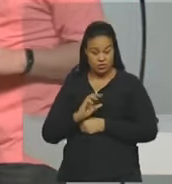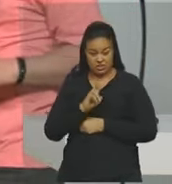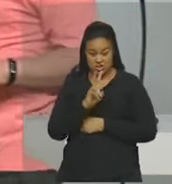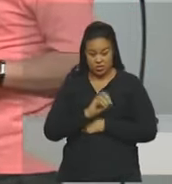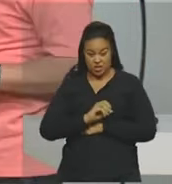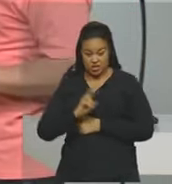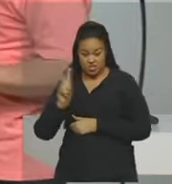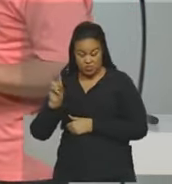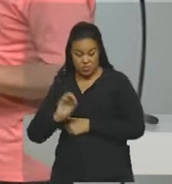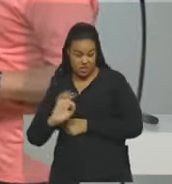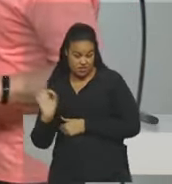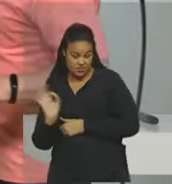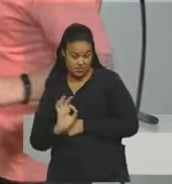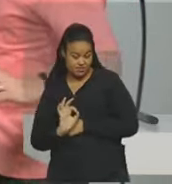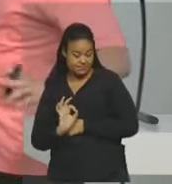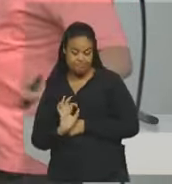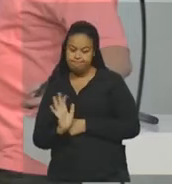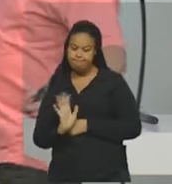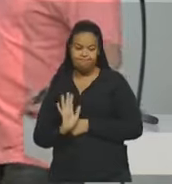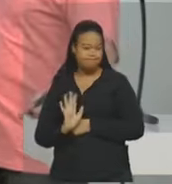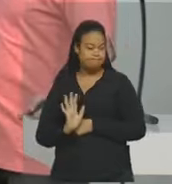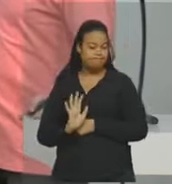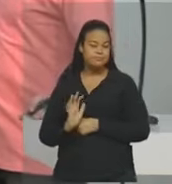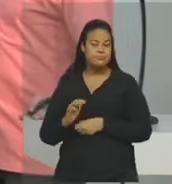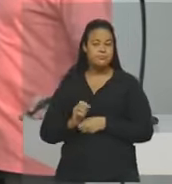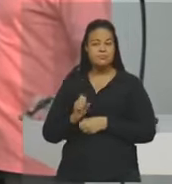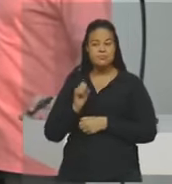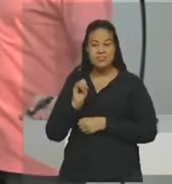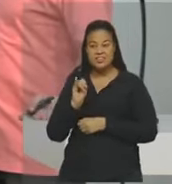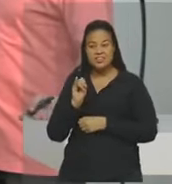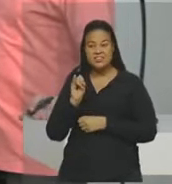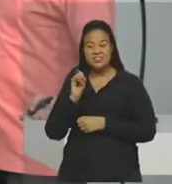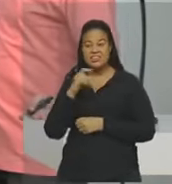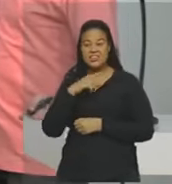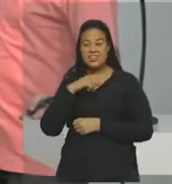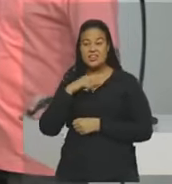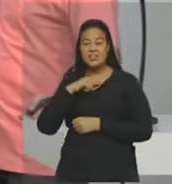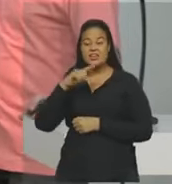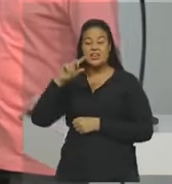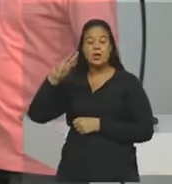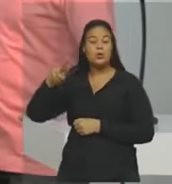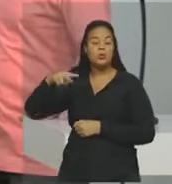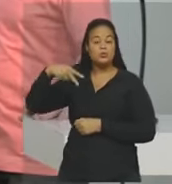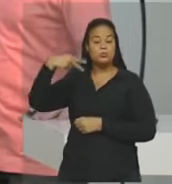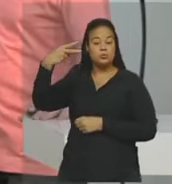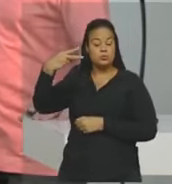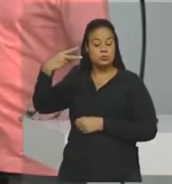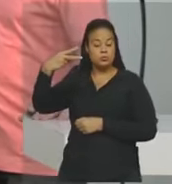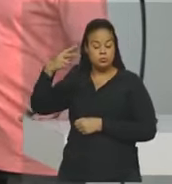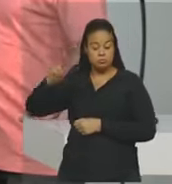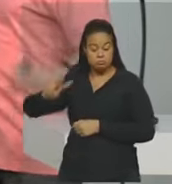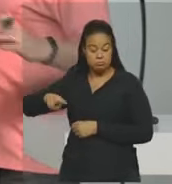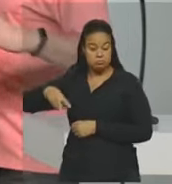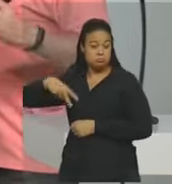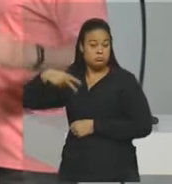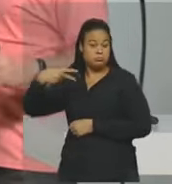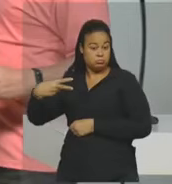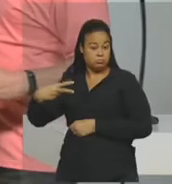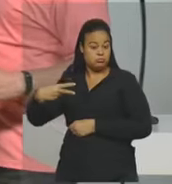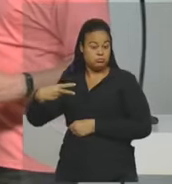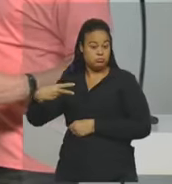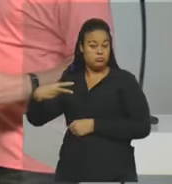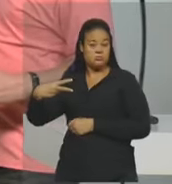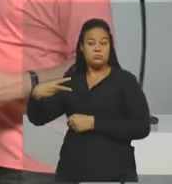cada lado, não. Se aqui, nesse caminho, eu tenho o dobro da resistência que eu tenho no outro caminho, significa